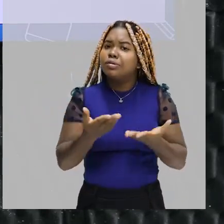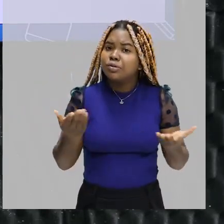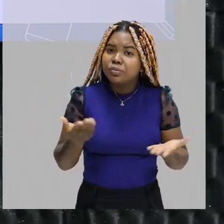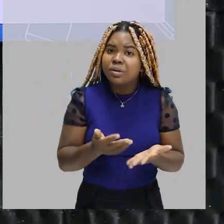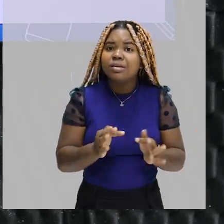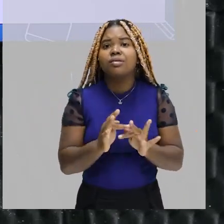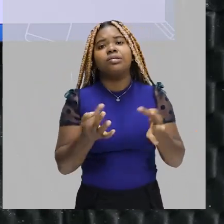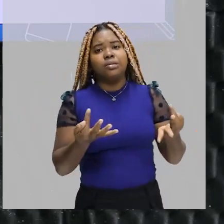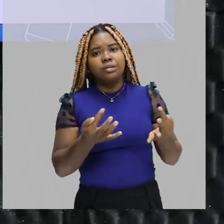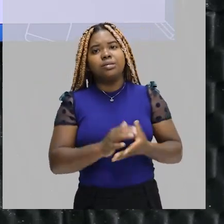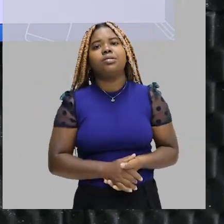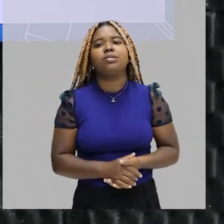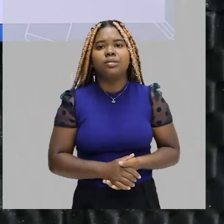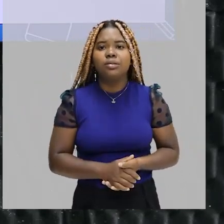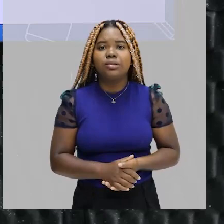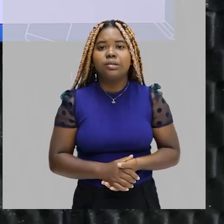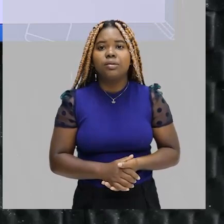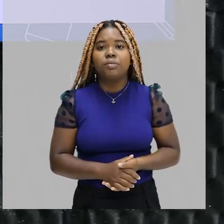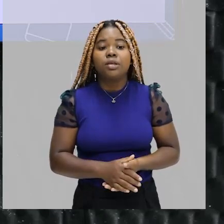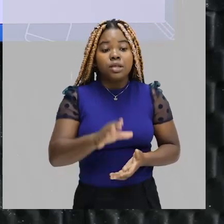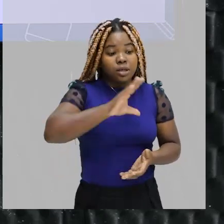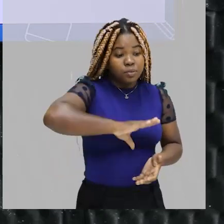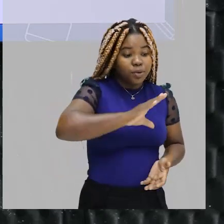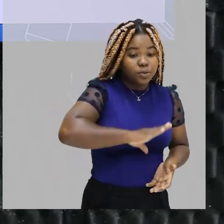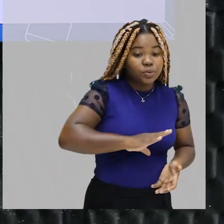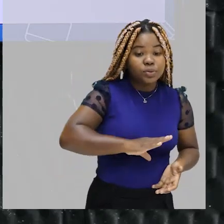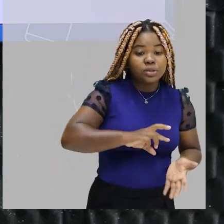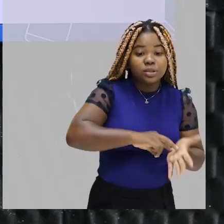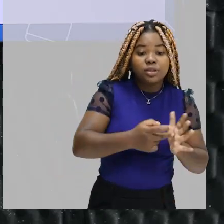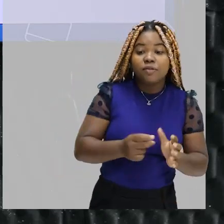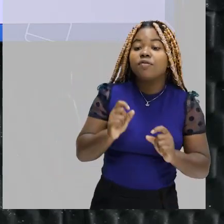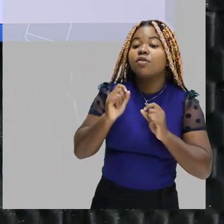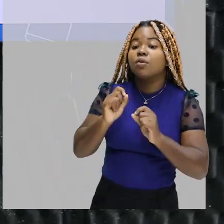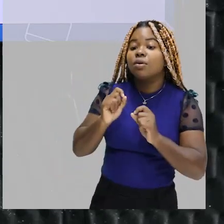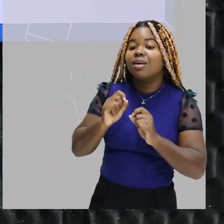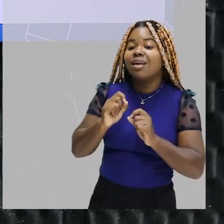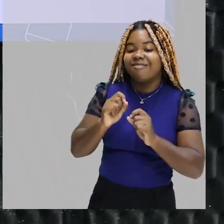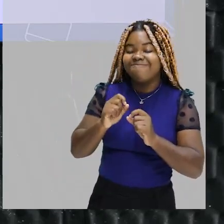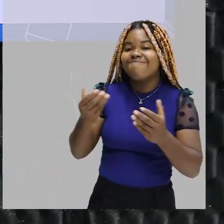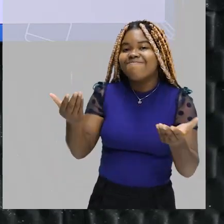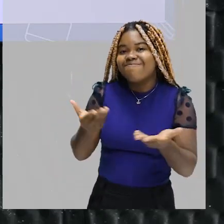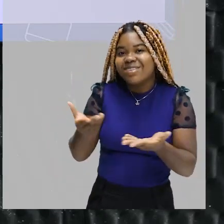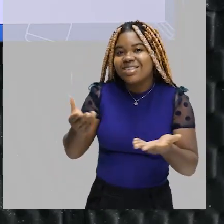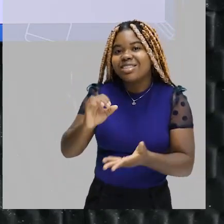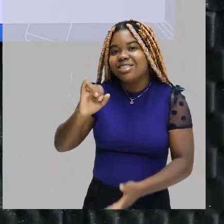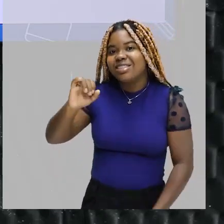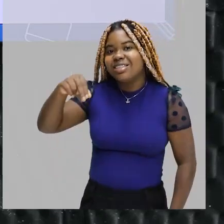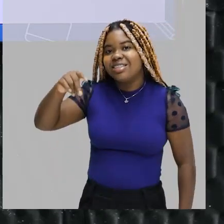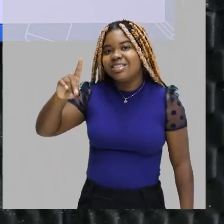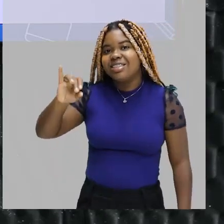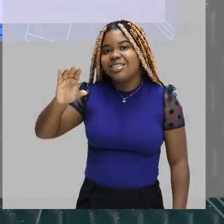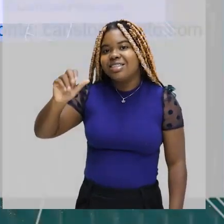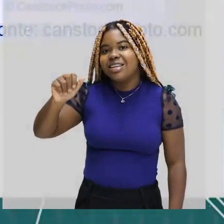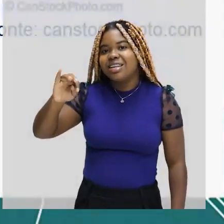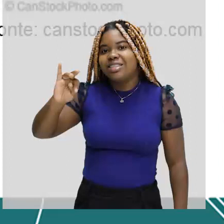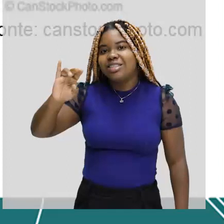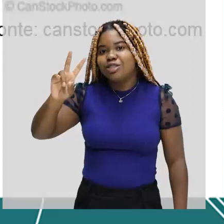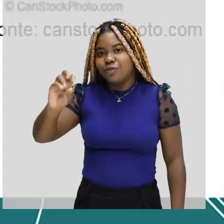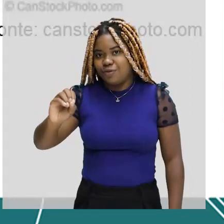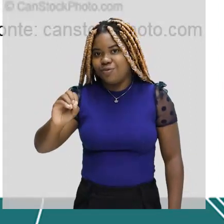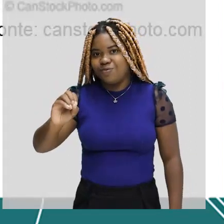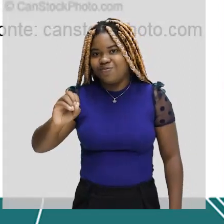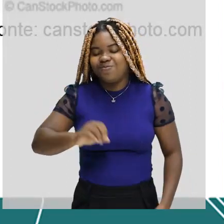língua portuguesa ao que nós chamamos de presente do indicativo, tá? Aquele presente que nós utilizamos para indicar uma ação